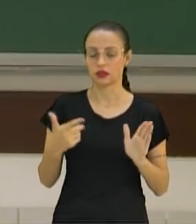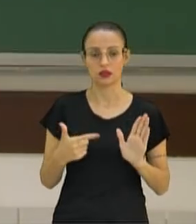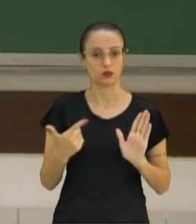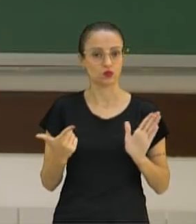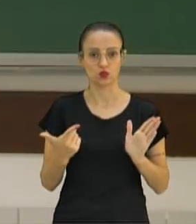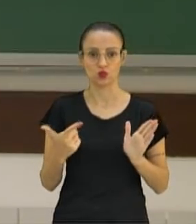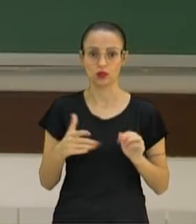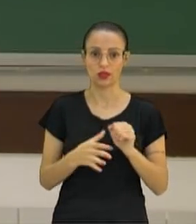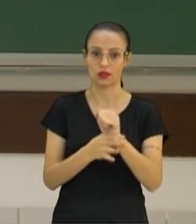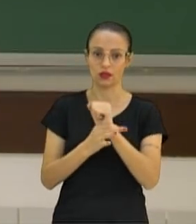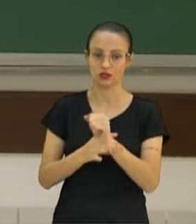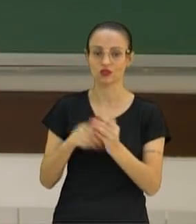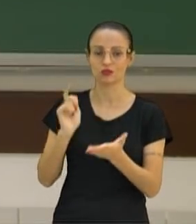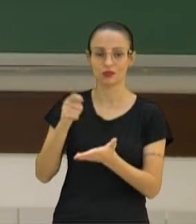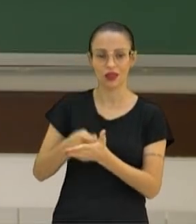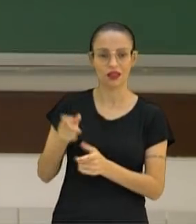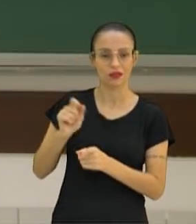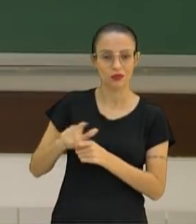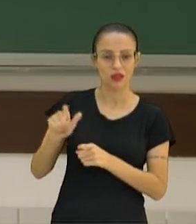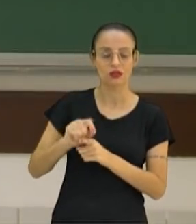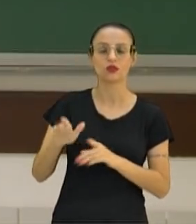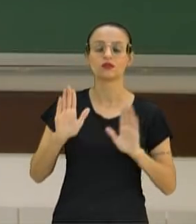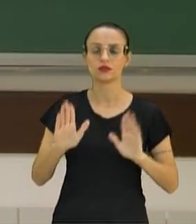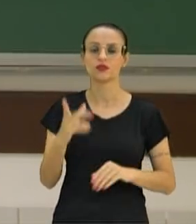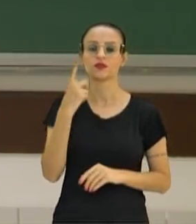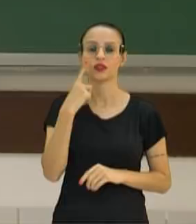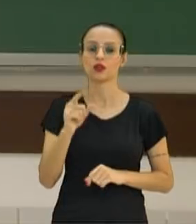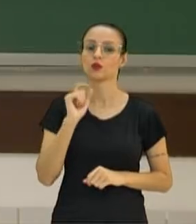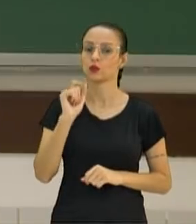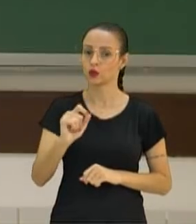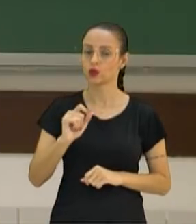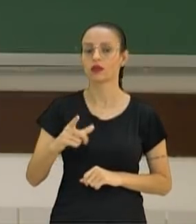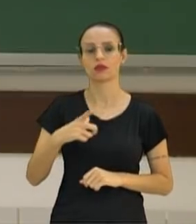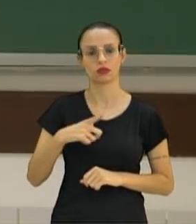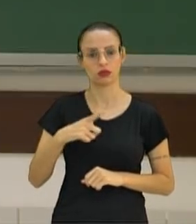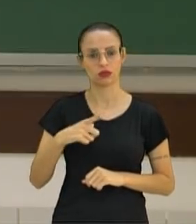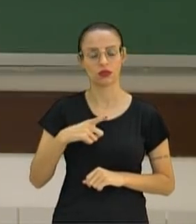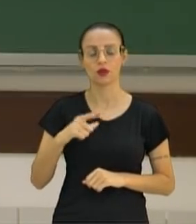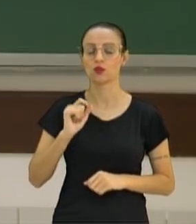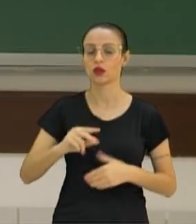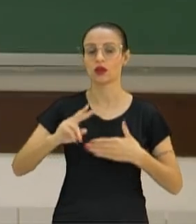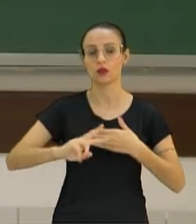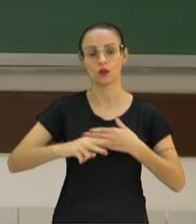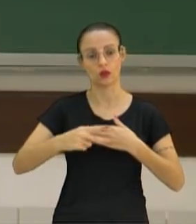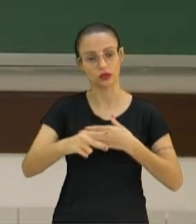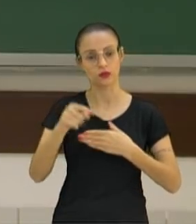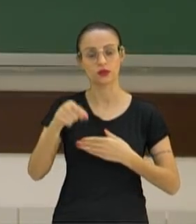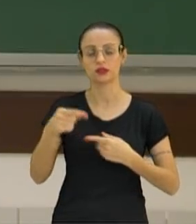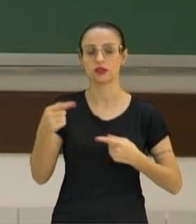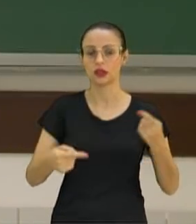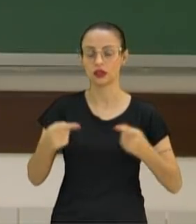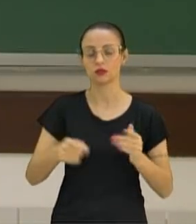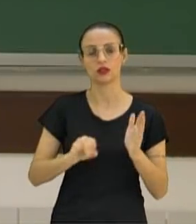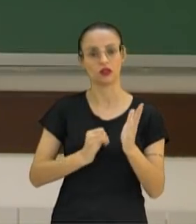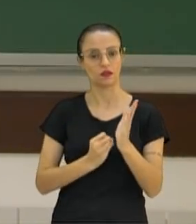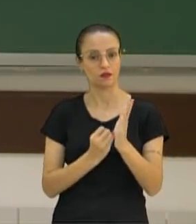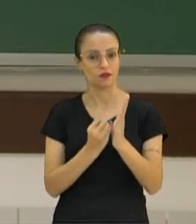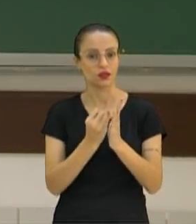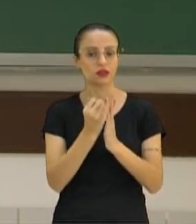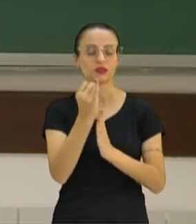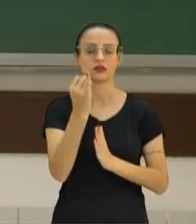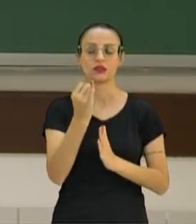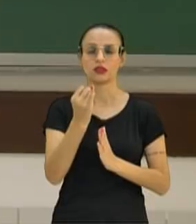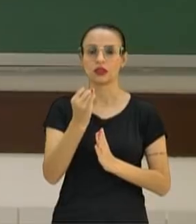apresentassem garantias de pagamento. E a gente viu aí quais foram, então, os reflexos dessa política, inflação, né,